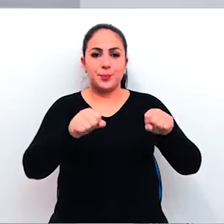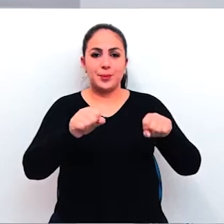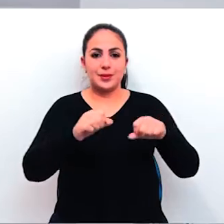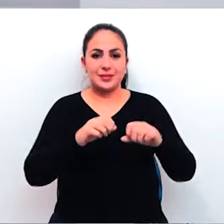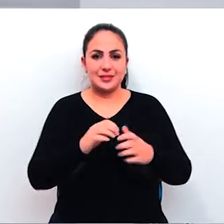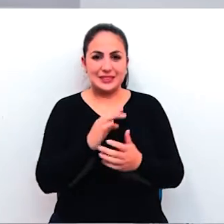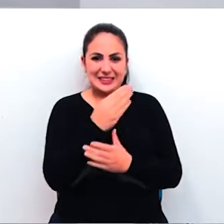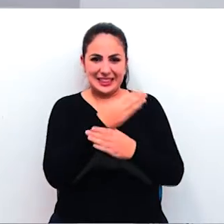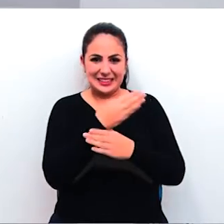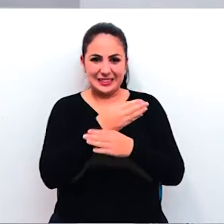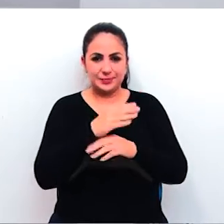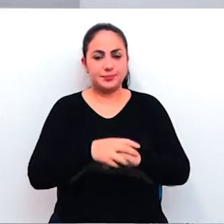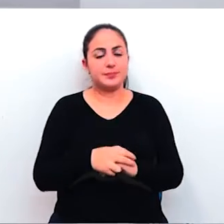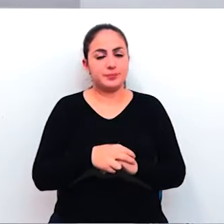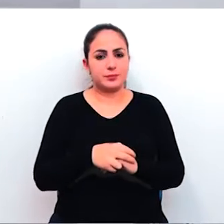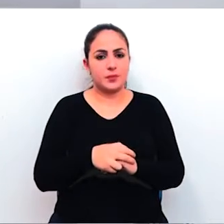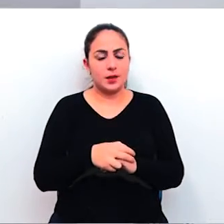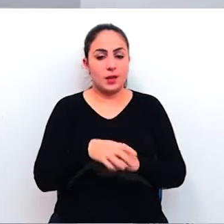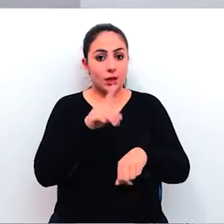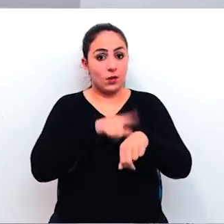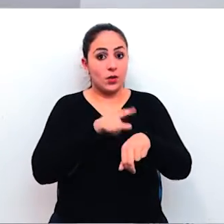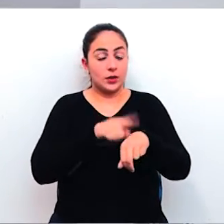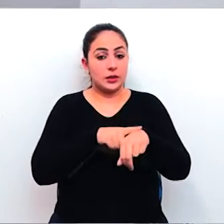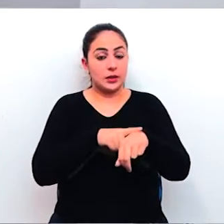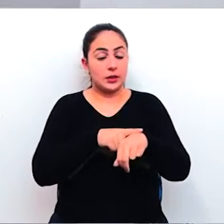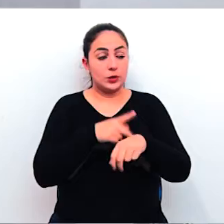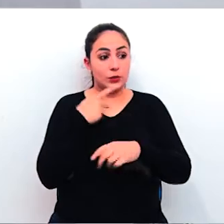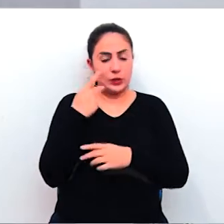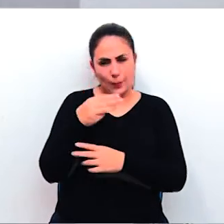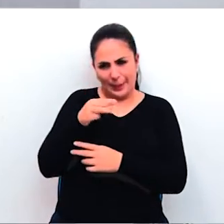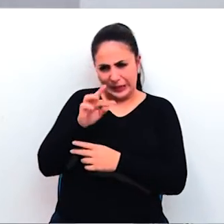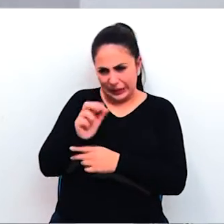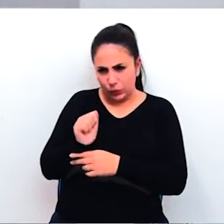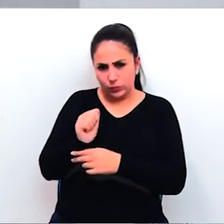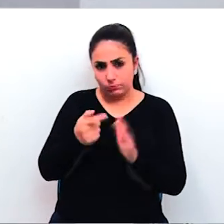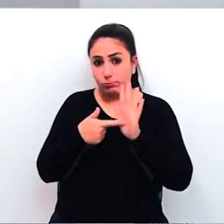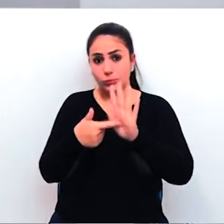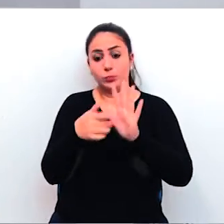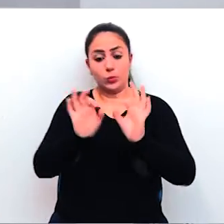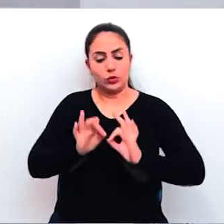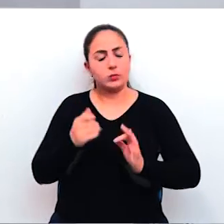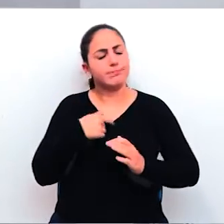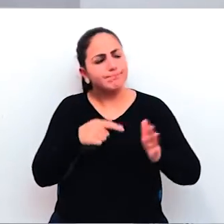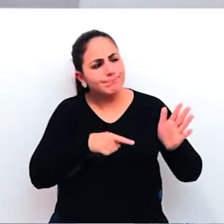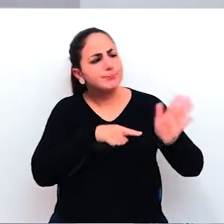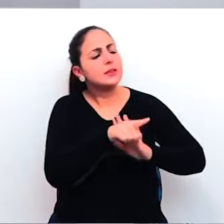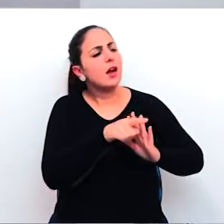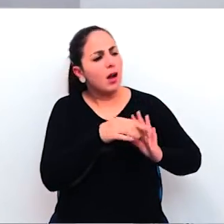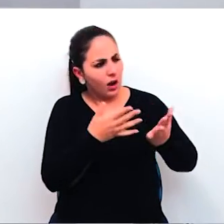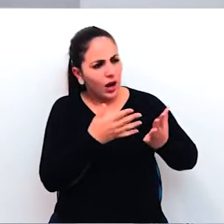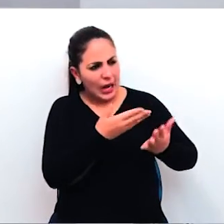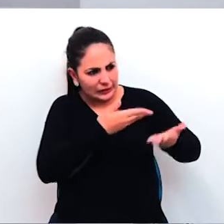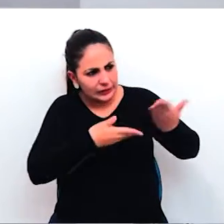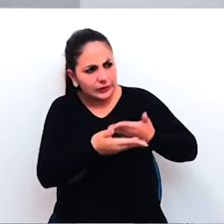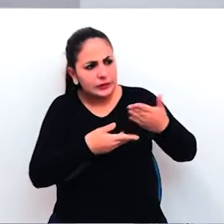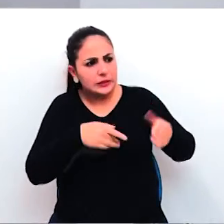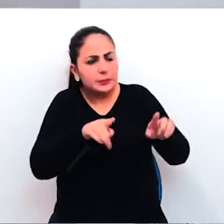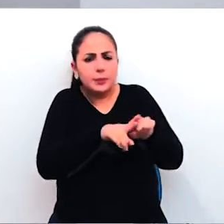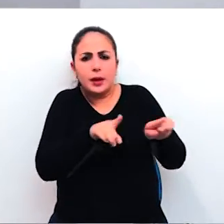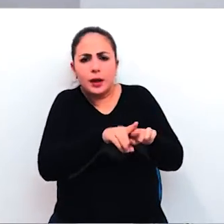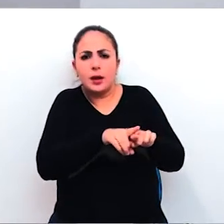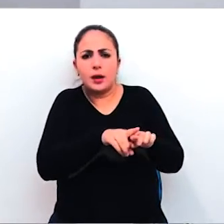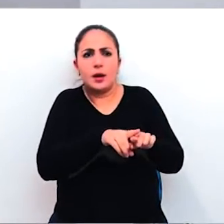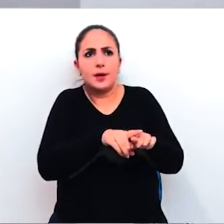blog o governador mateus apresentou o projeto eu perguntei para ele se o projeto contemplava também o transporte individual